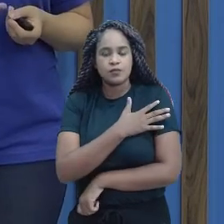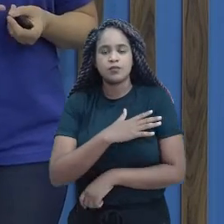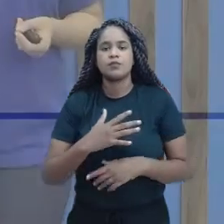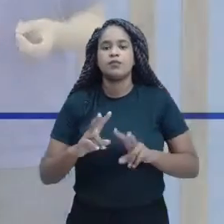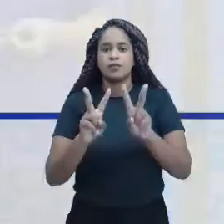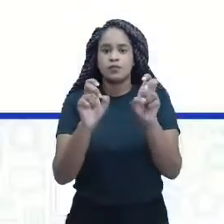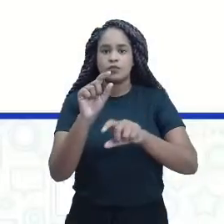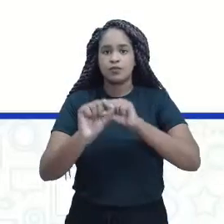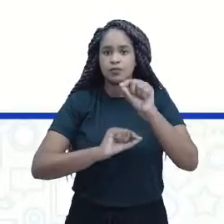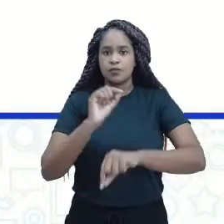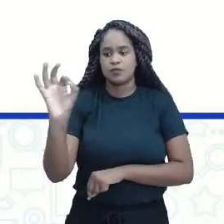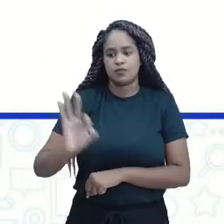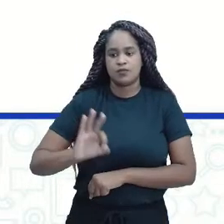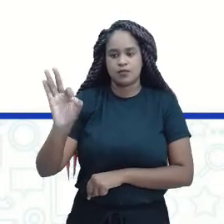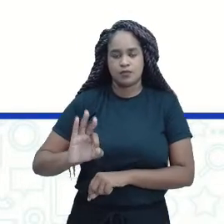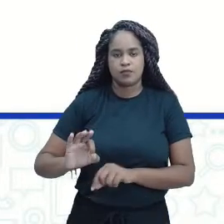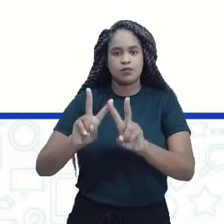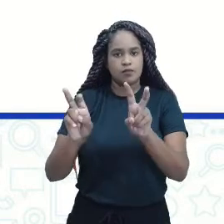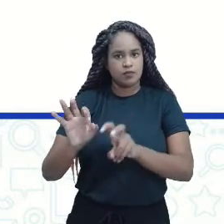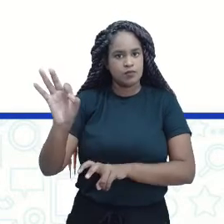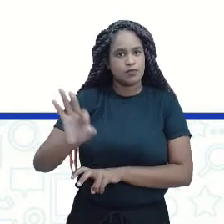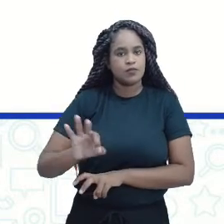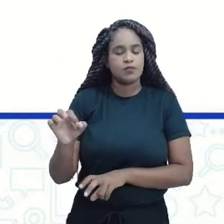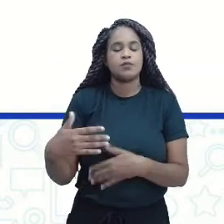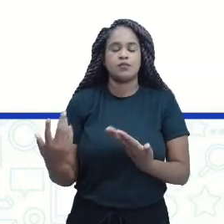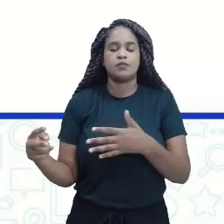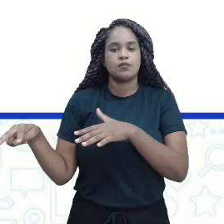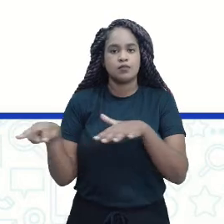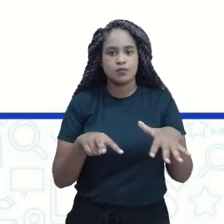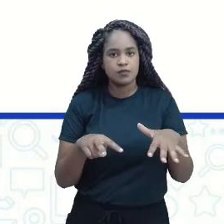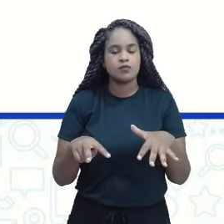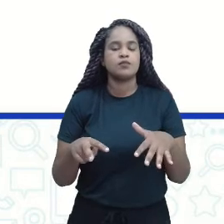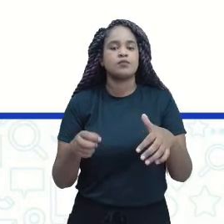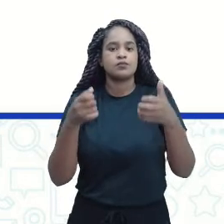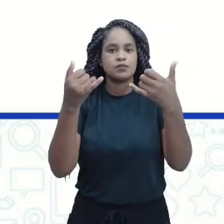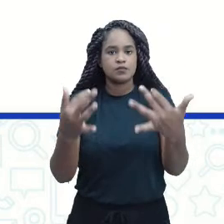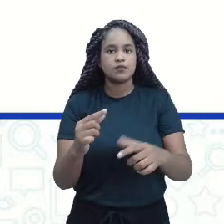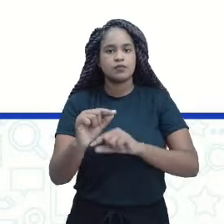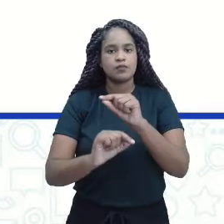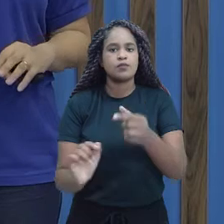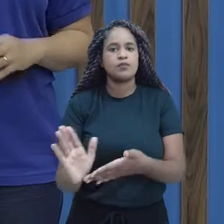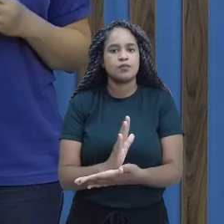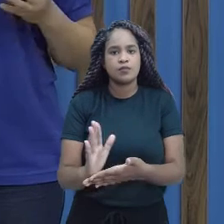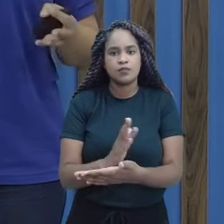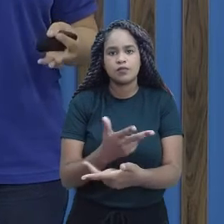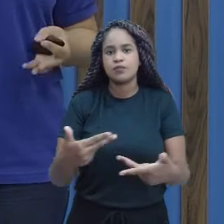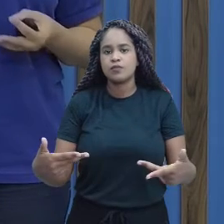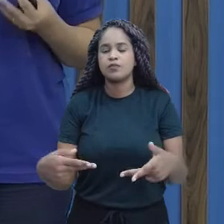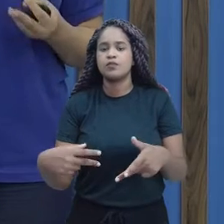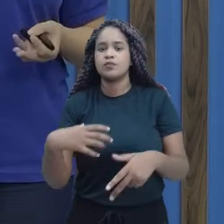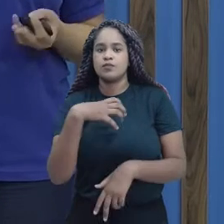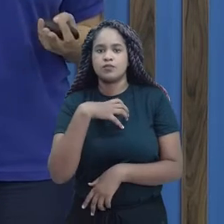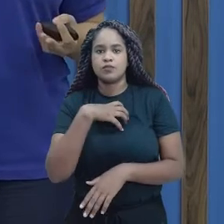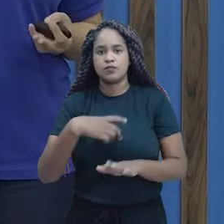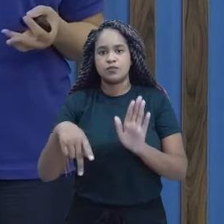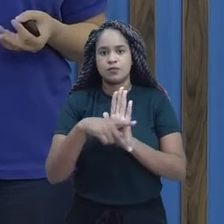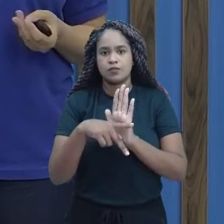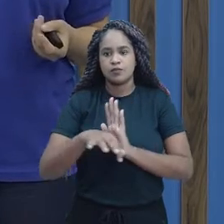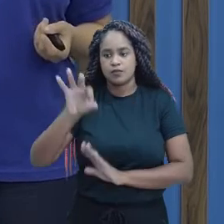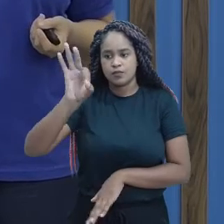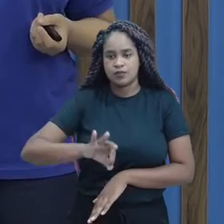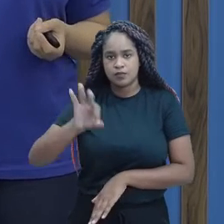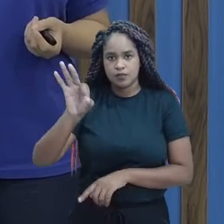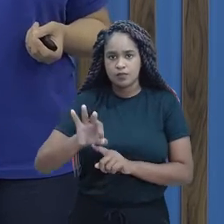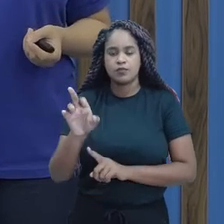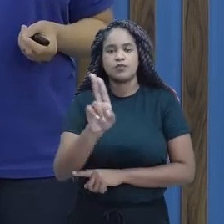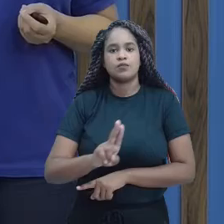sobre porcentagem, tá? Essa semana a gente falou na primeira aula alguns mecanismos, né, algumas maneiras de a gente ver porcentagem com a